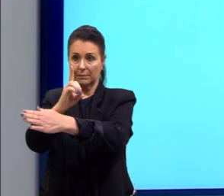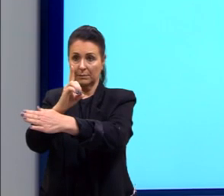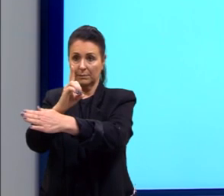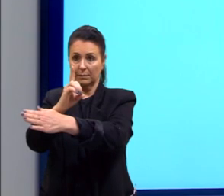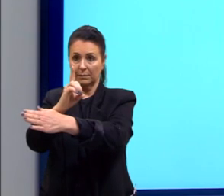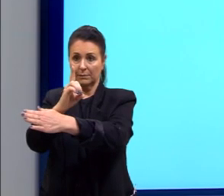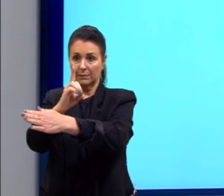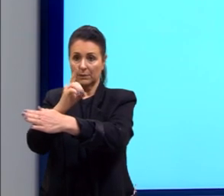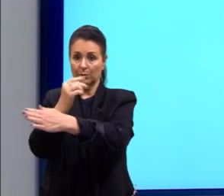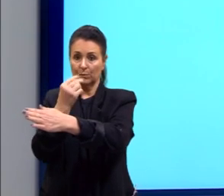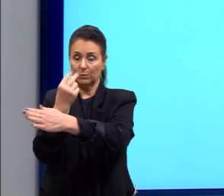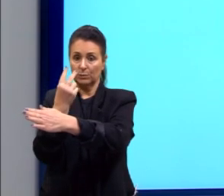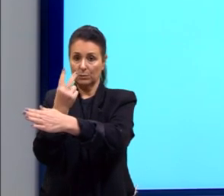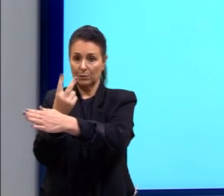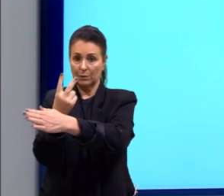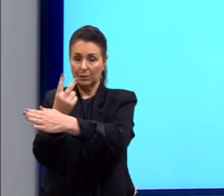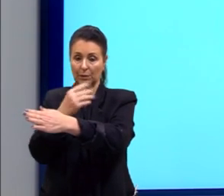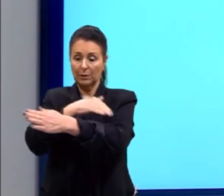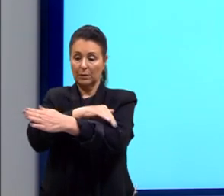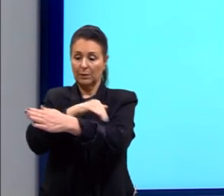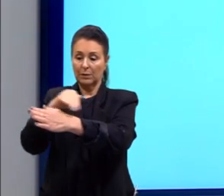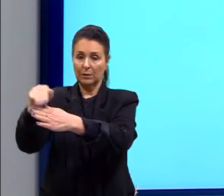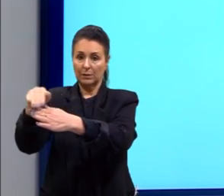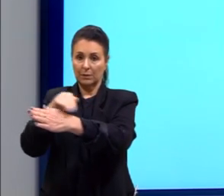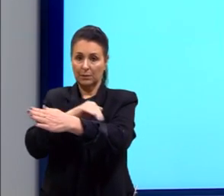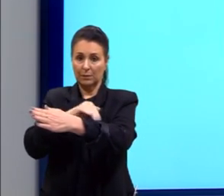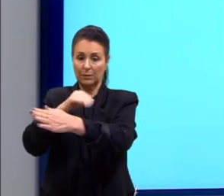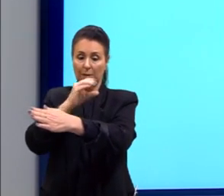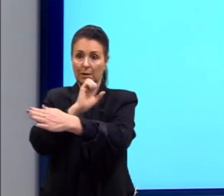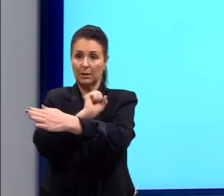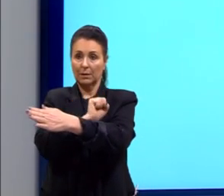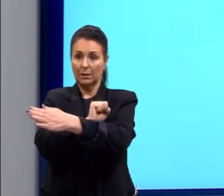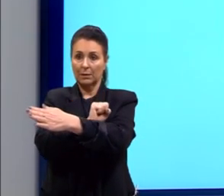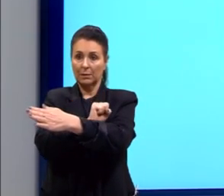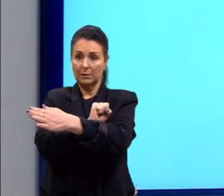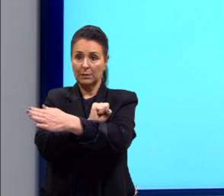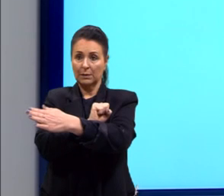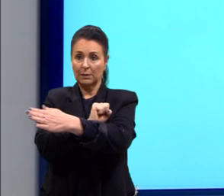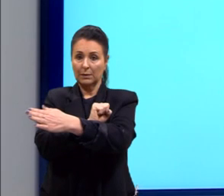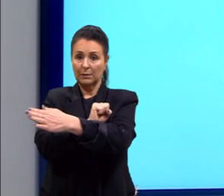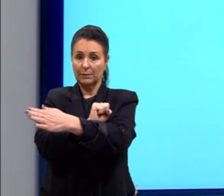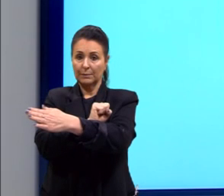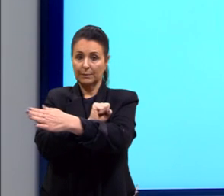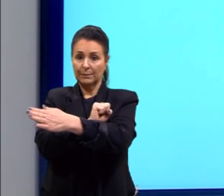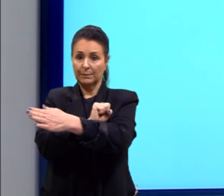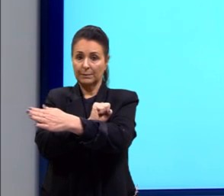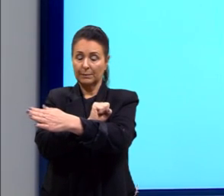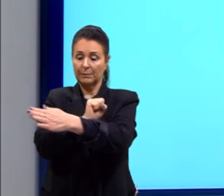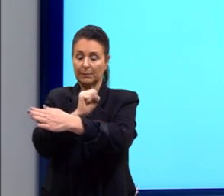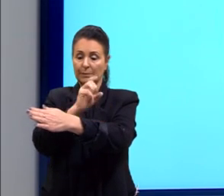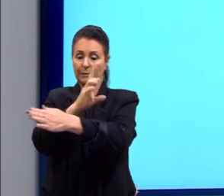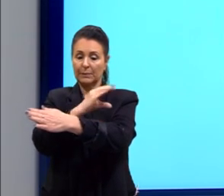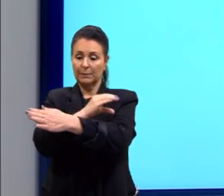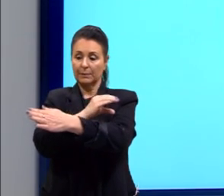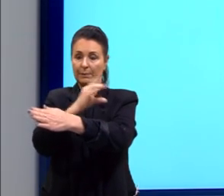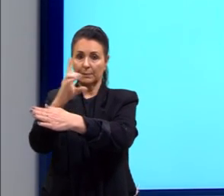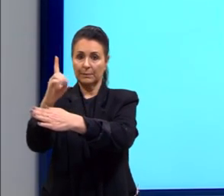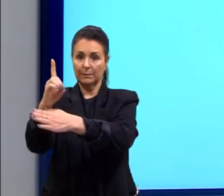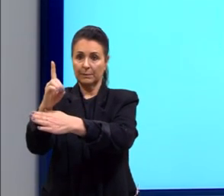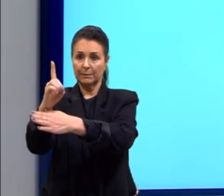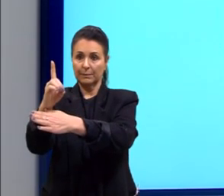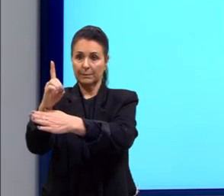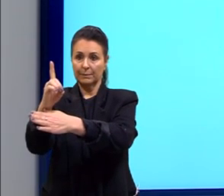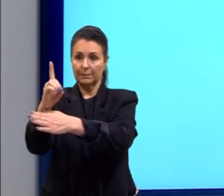ponto de então nós temos a semi reta s ou a semi reta que passa pelos pontos C e